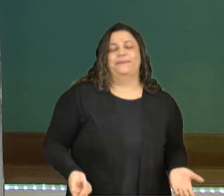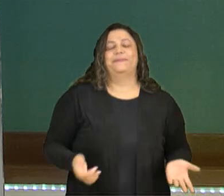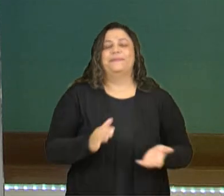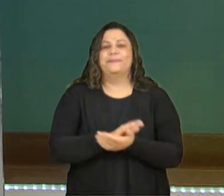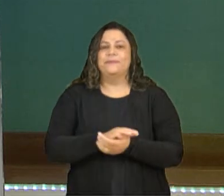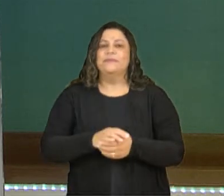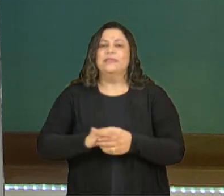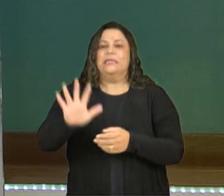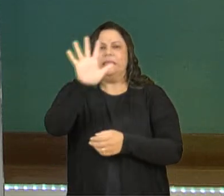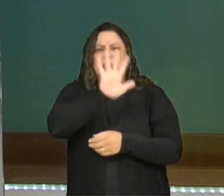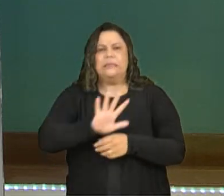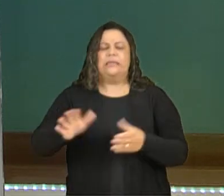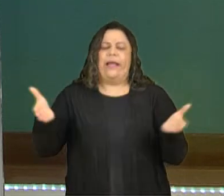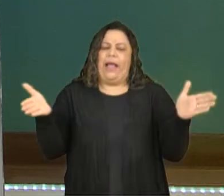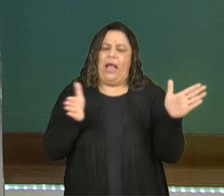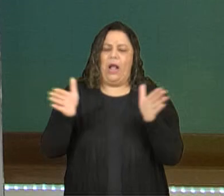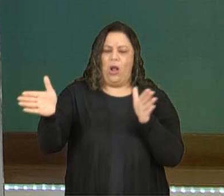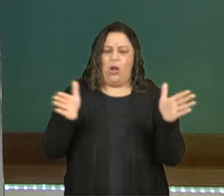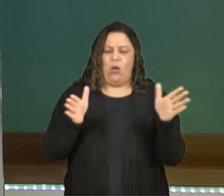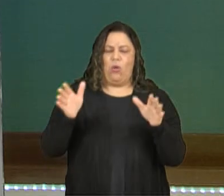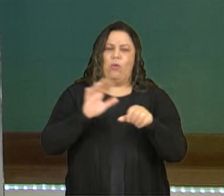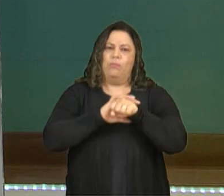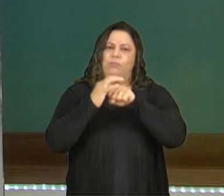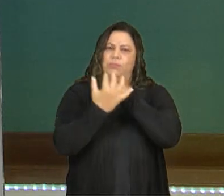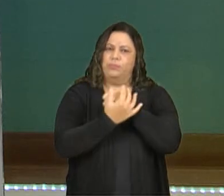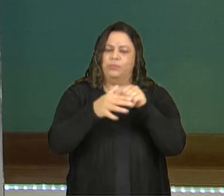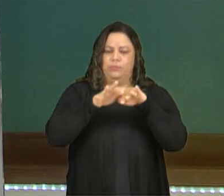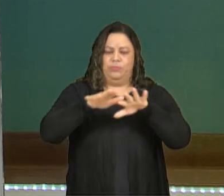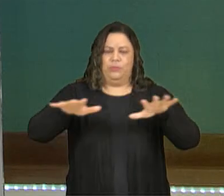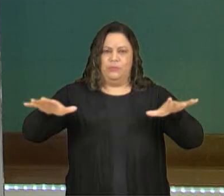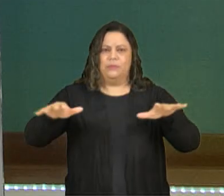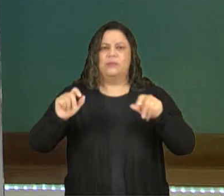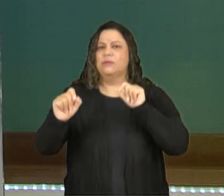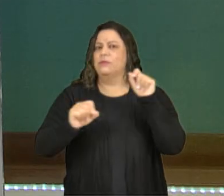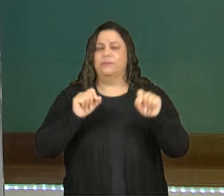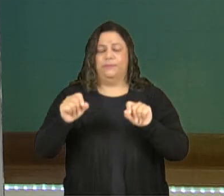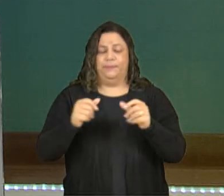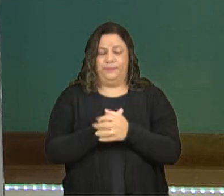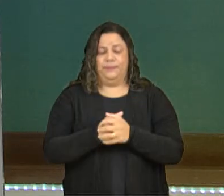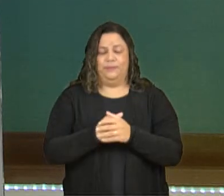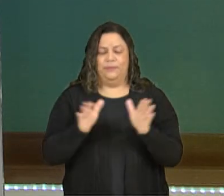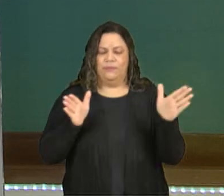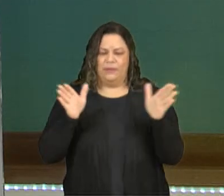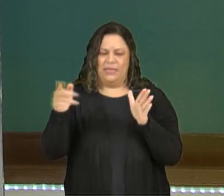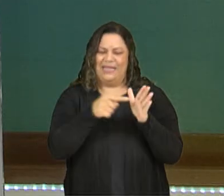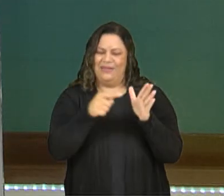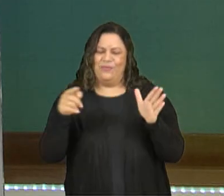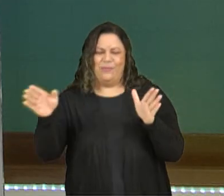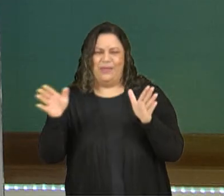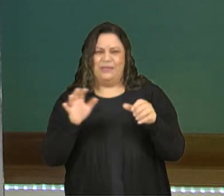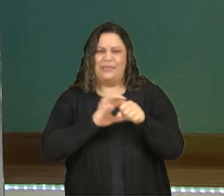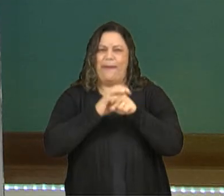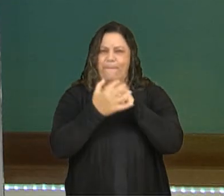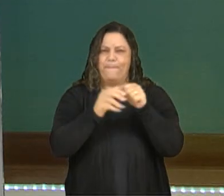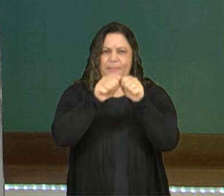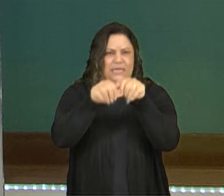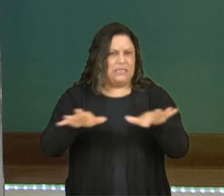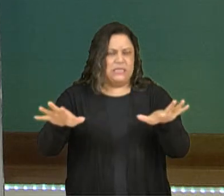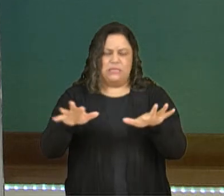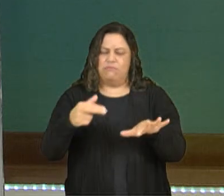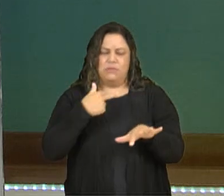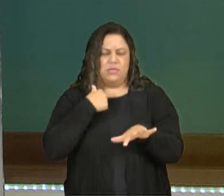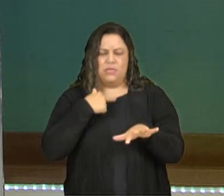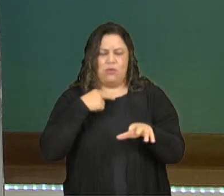no cenário pandêmico, não pode ser analisado, por isso que peguei 2019. 2020, 2021,